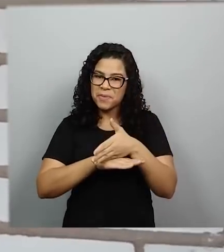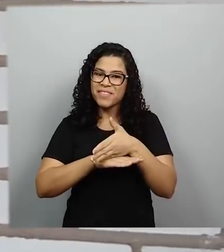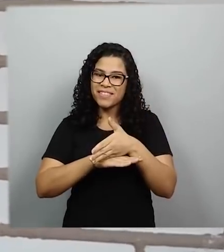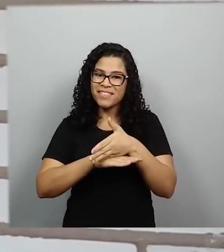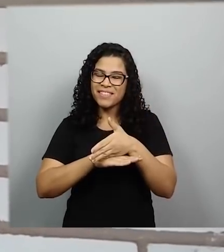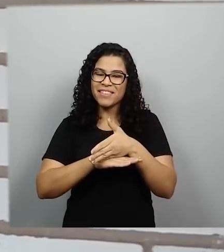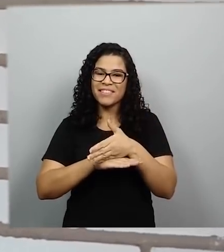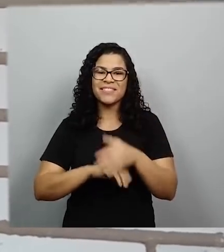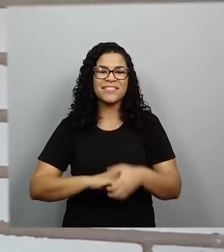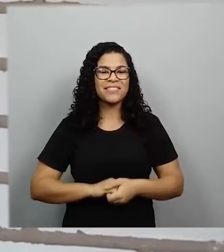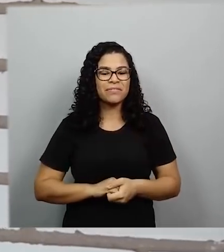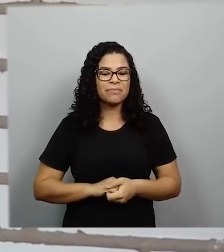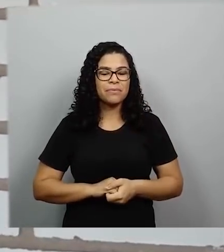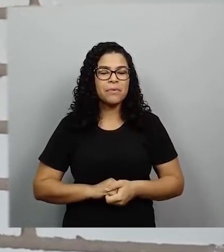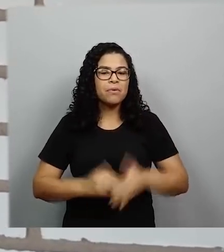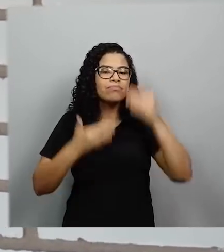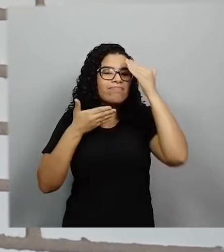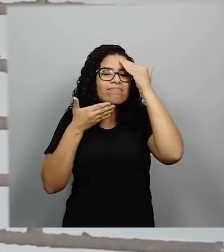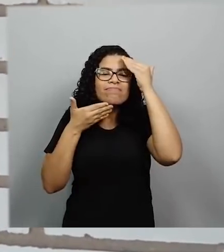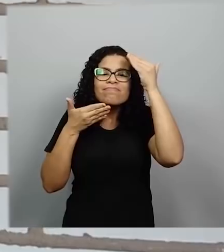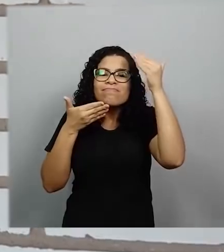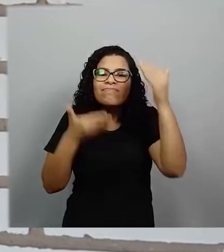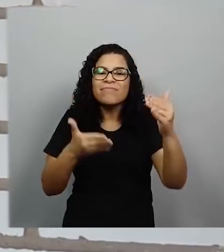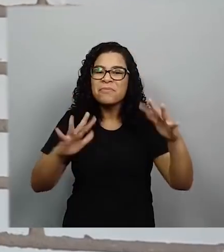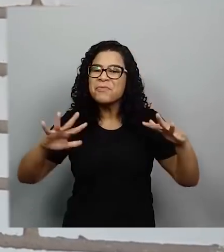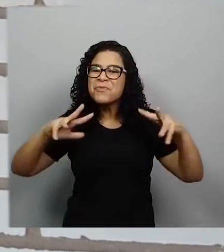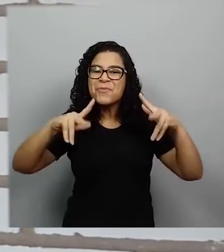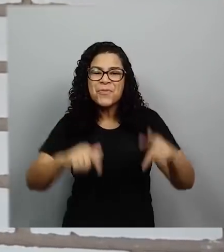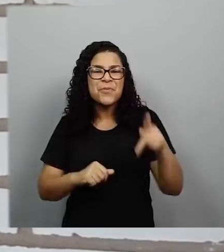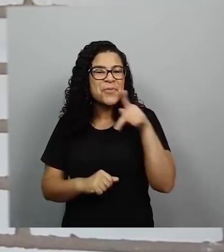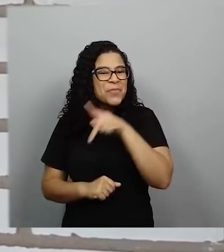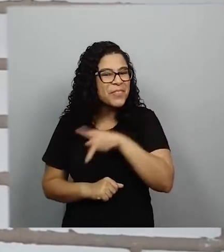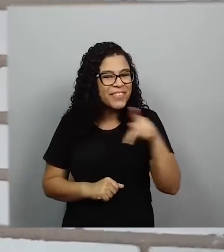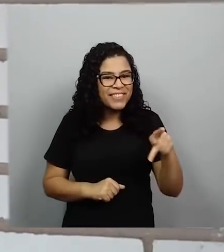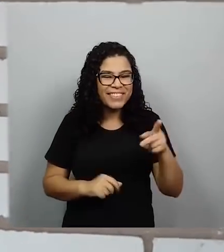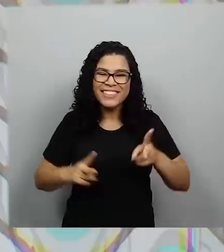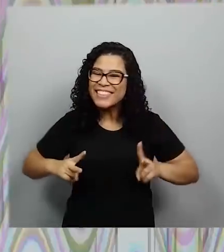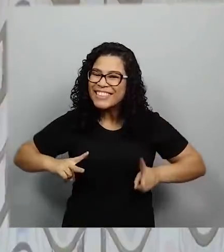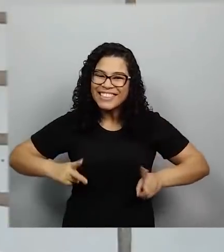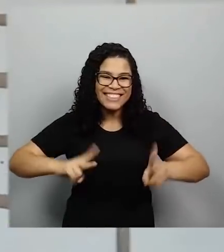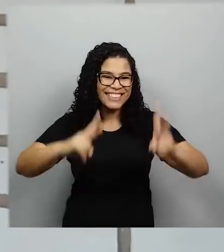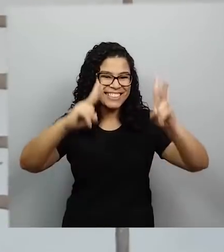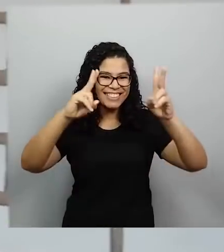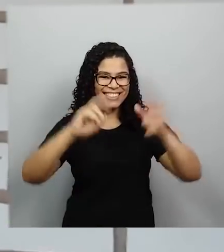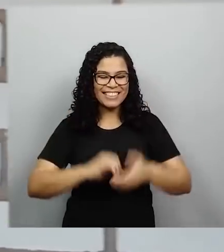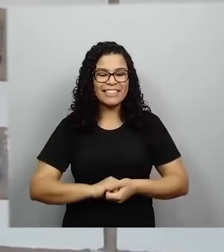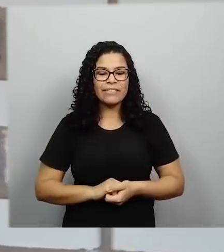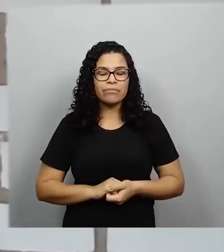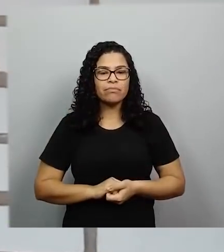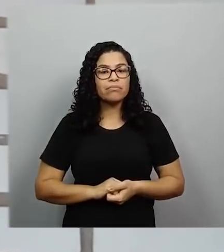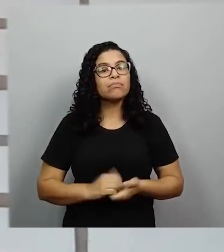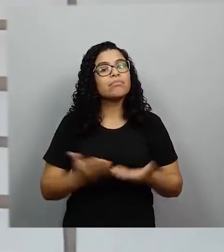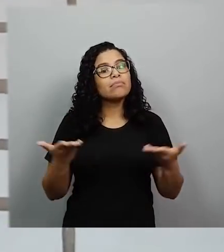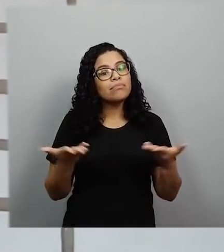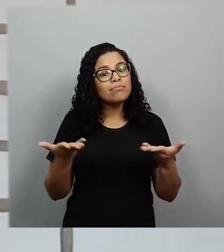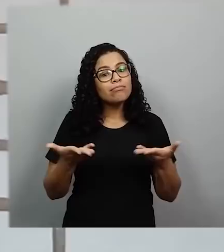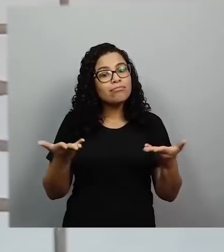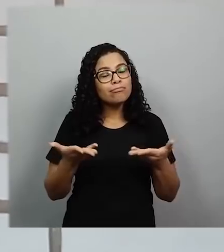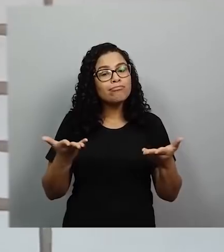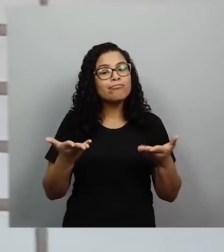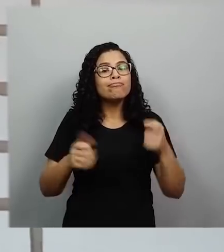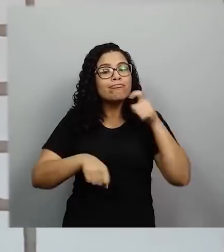alguns episódios. Thank you so much, teachers. We'll go together. O clima é de